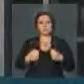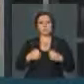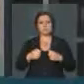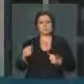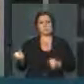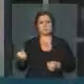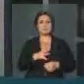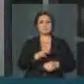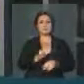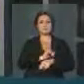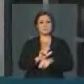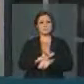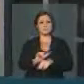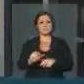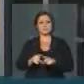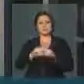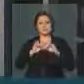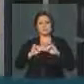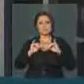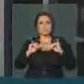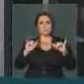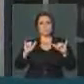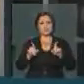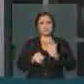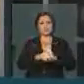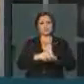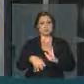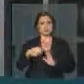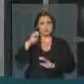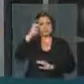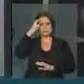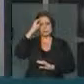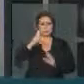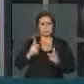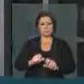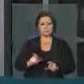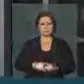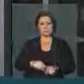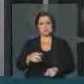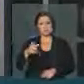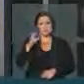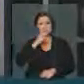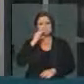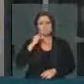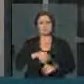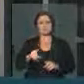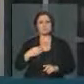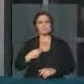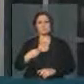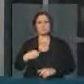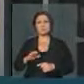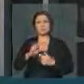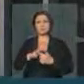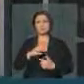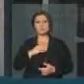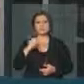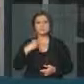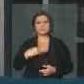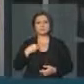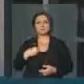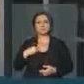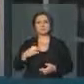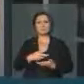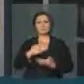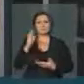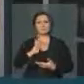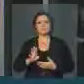buscar novos meios para disseminação de uma cultura de paz para crianças e adultos frente à realidade violenta de algumas regiões